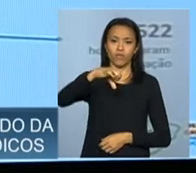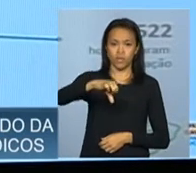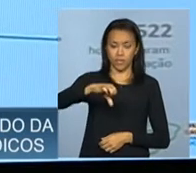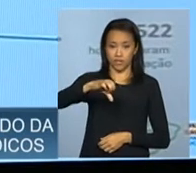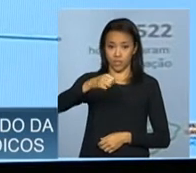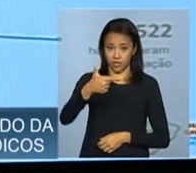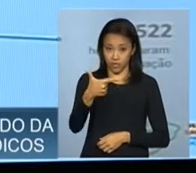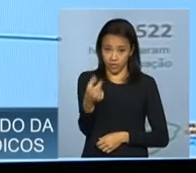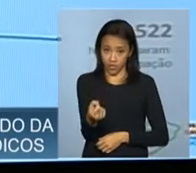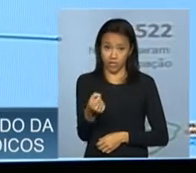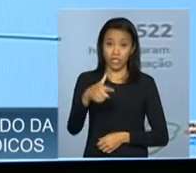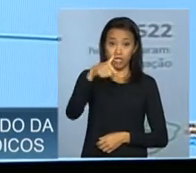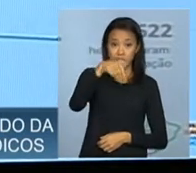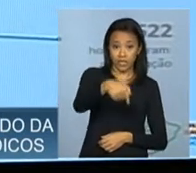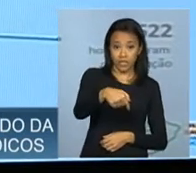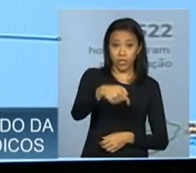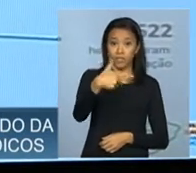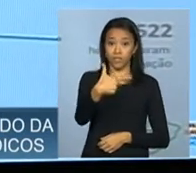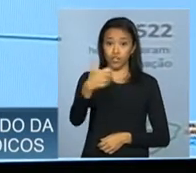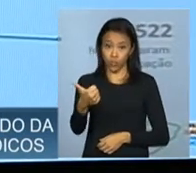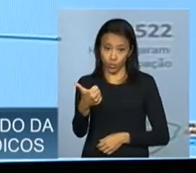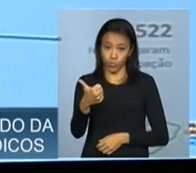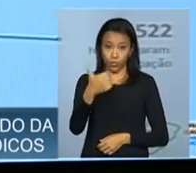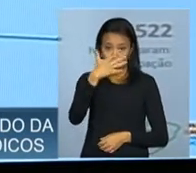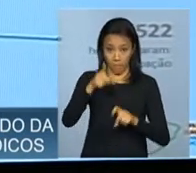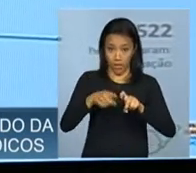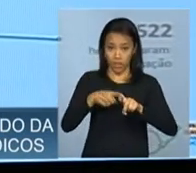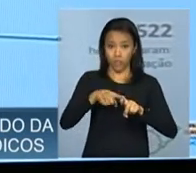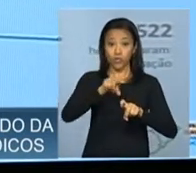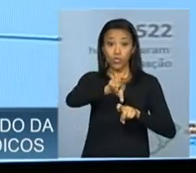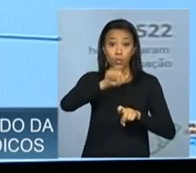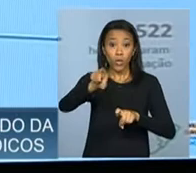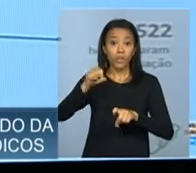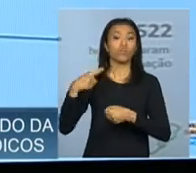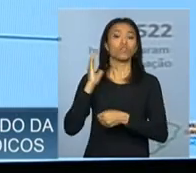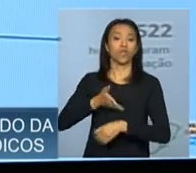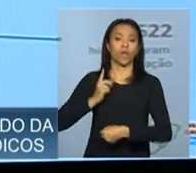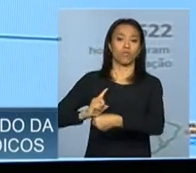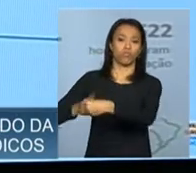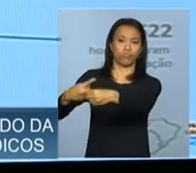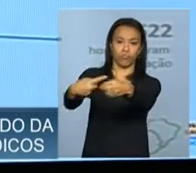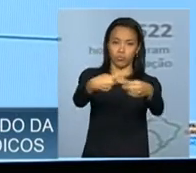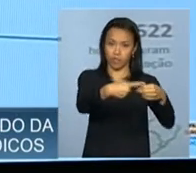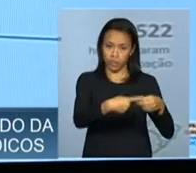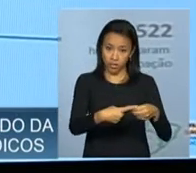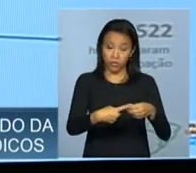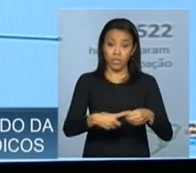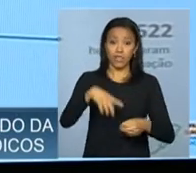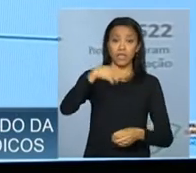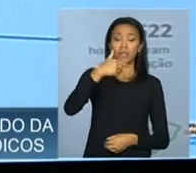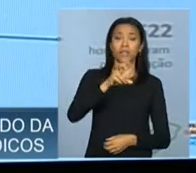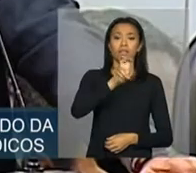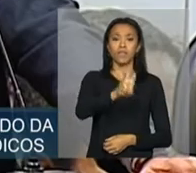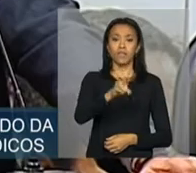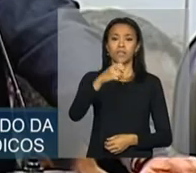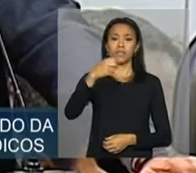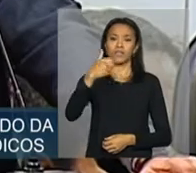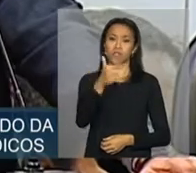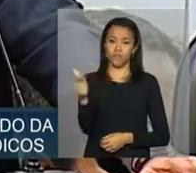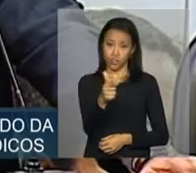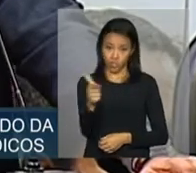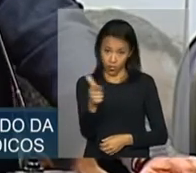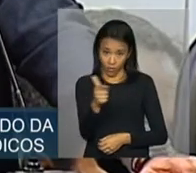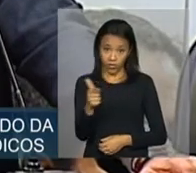721 fizeram a escolha dos Municípios e522 realizar a homologação